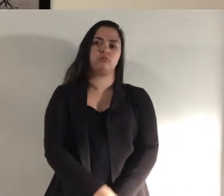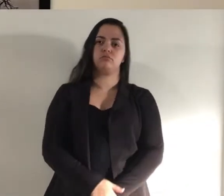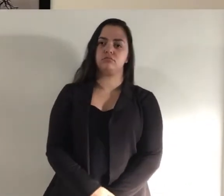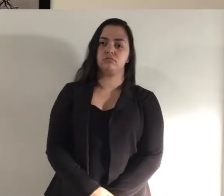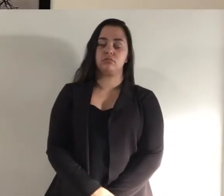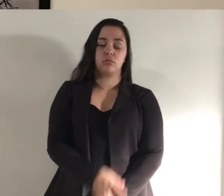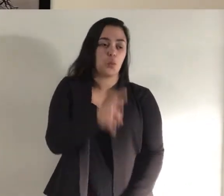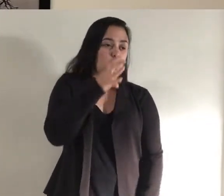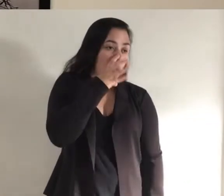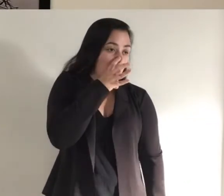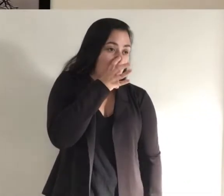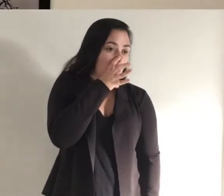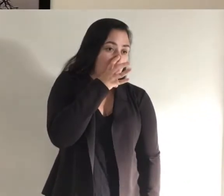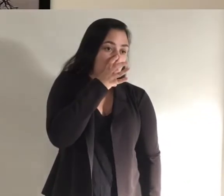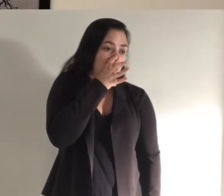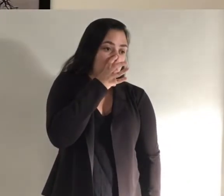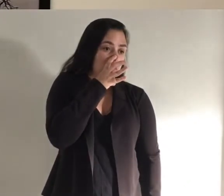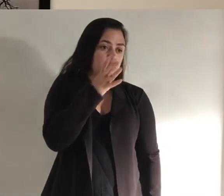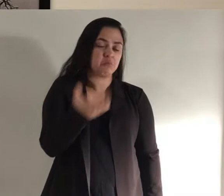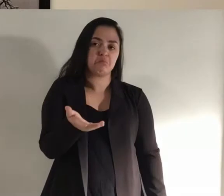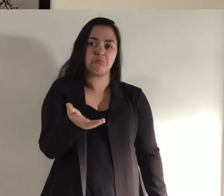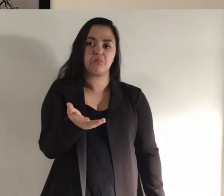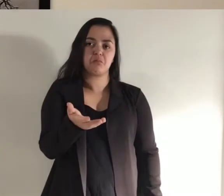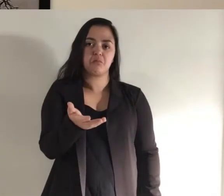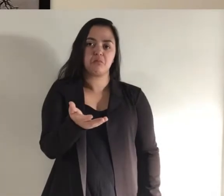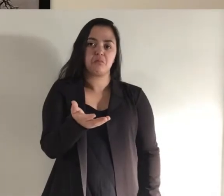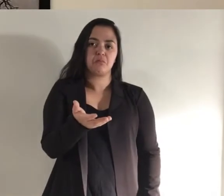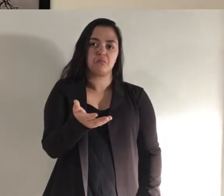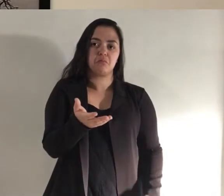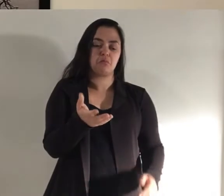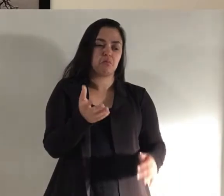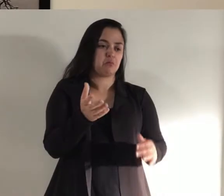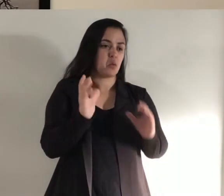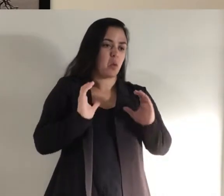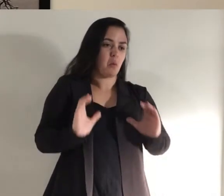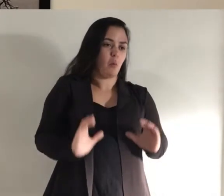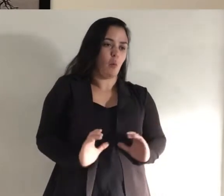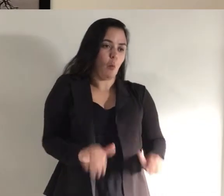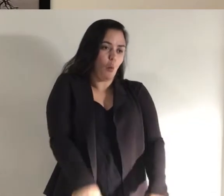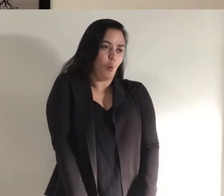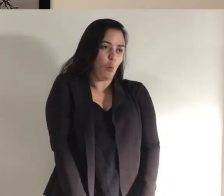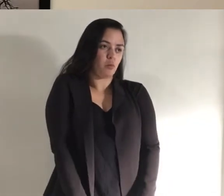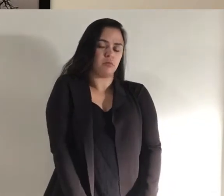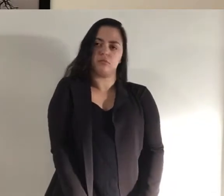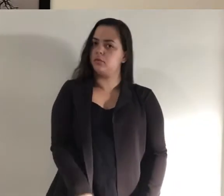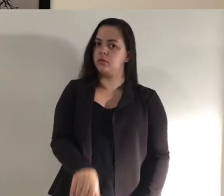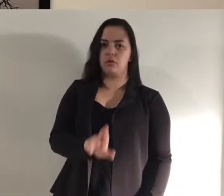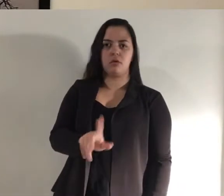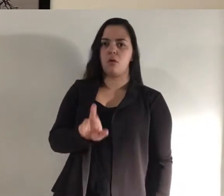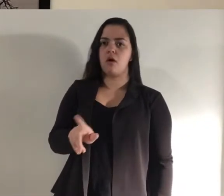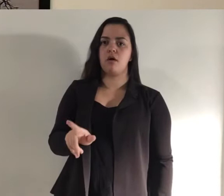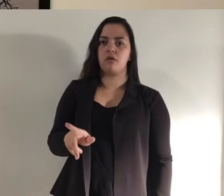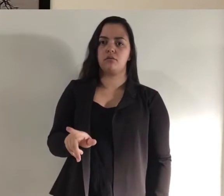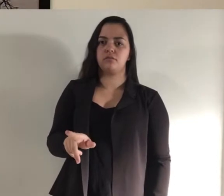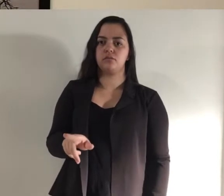sem nenhuma atitude, não. Veja, no próprio versículo 19 diz que os discípulos estavam ali,